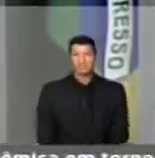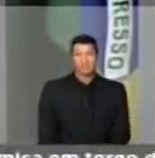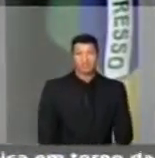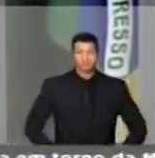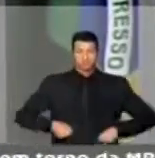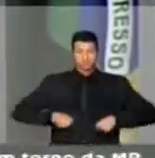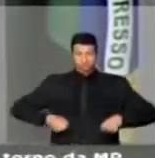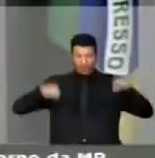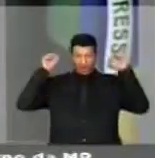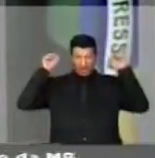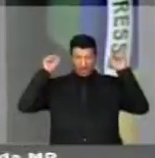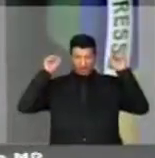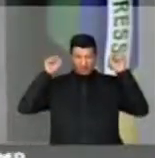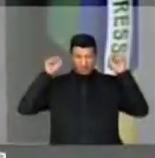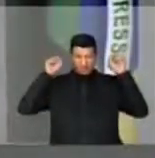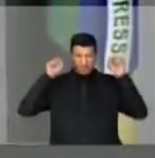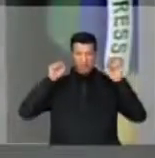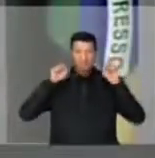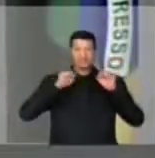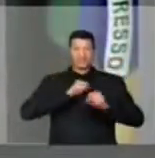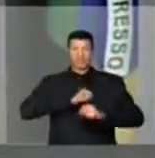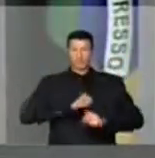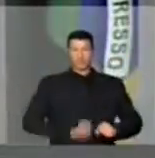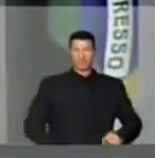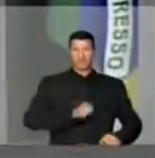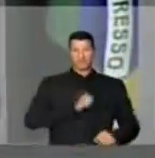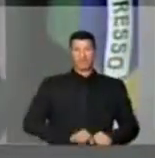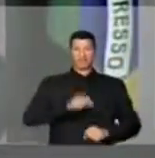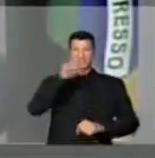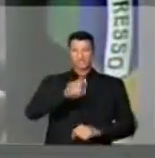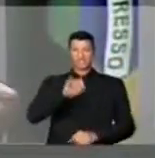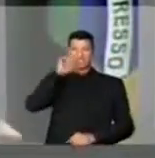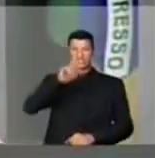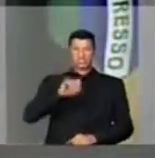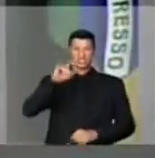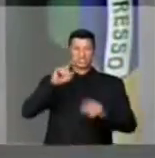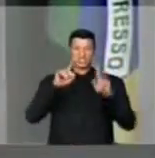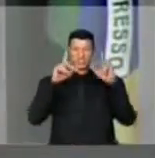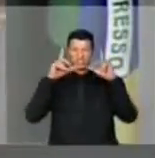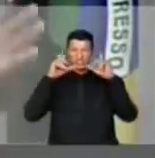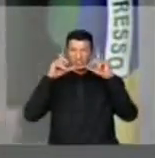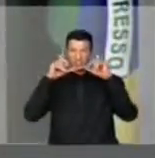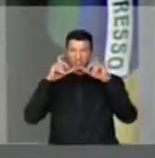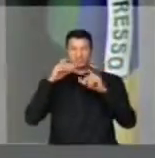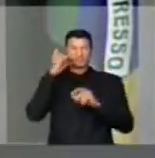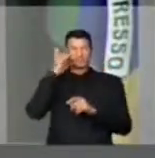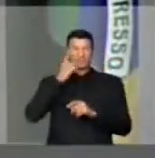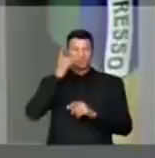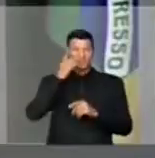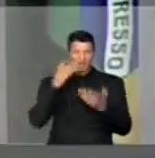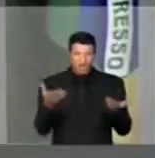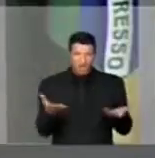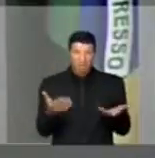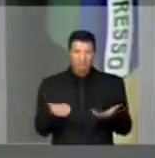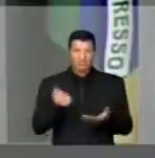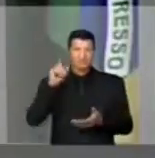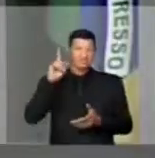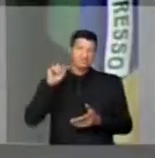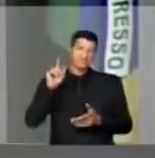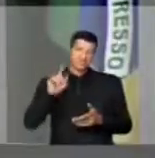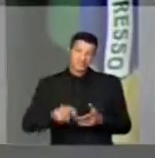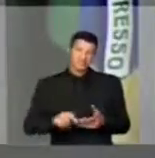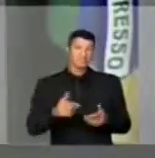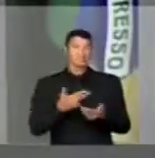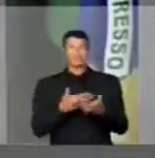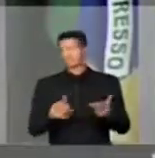vestido e defecar e urinar em cima da fotografia de um deputado. Isso é